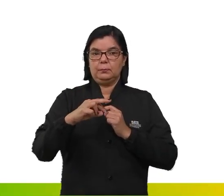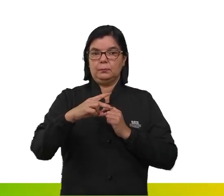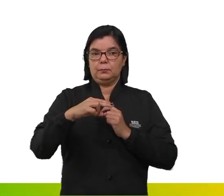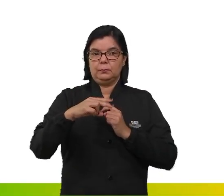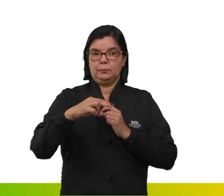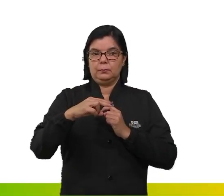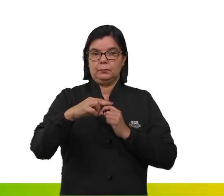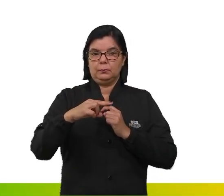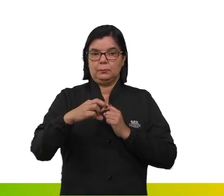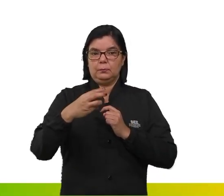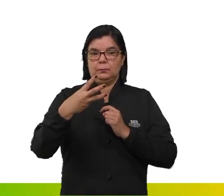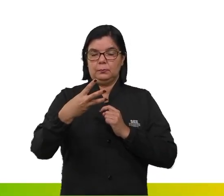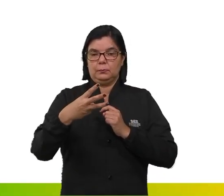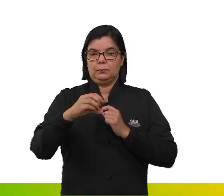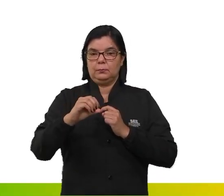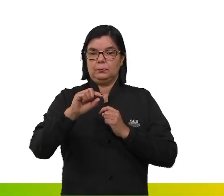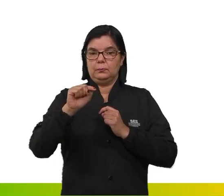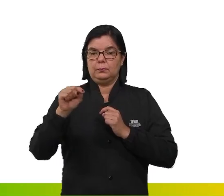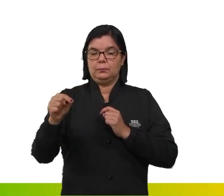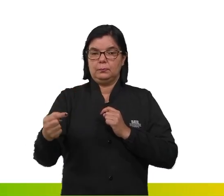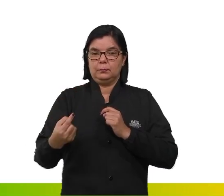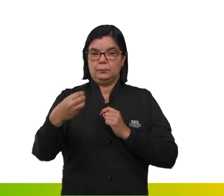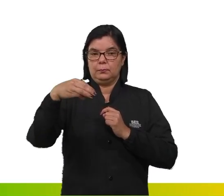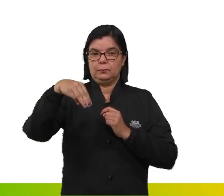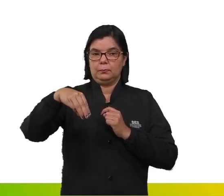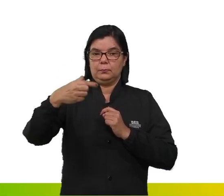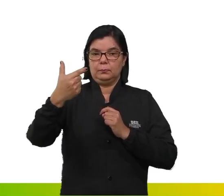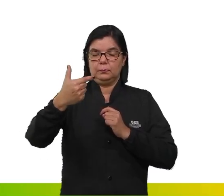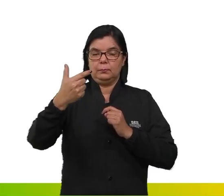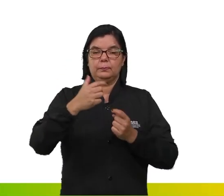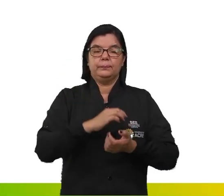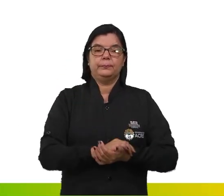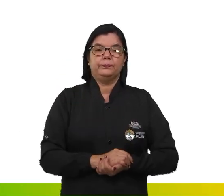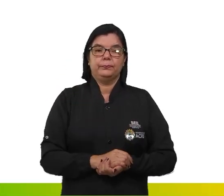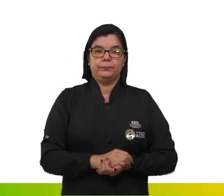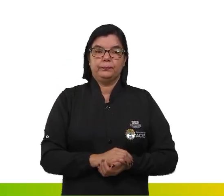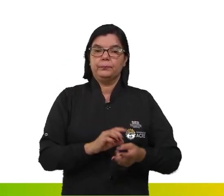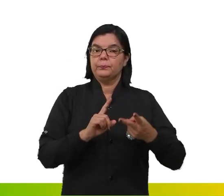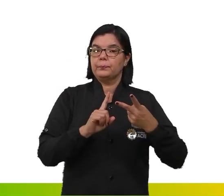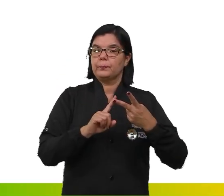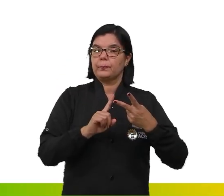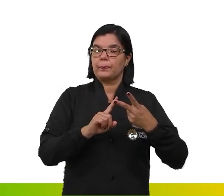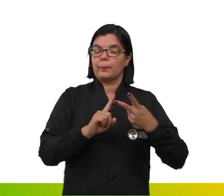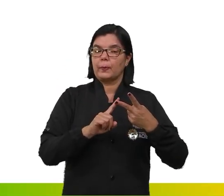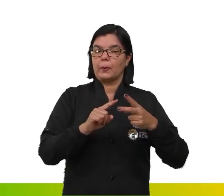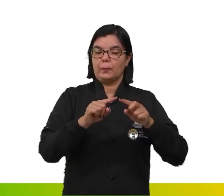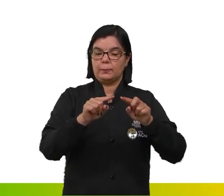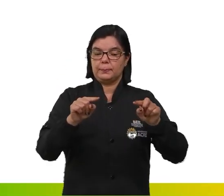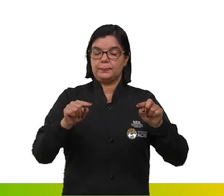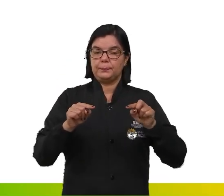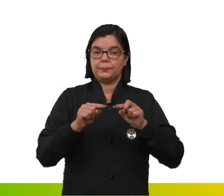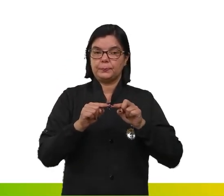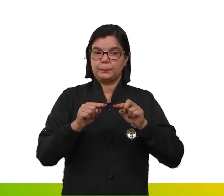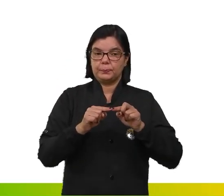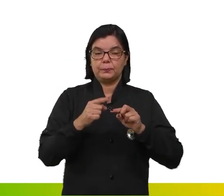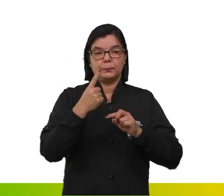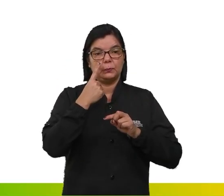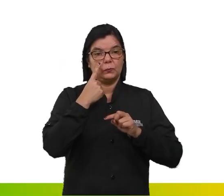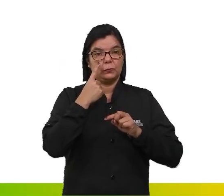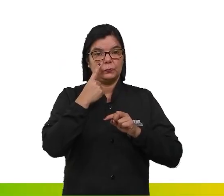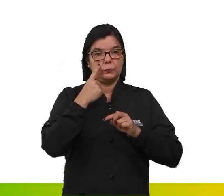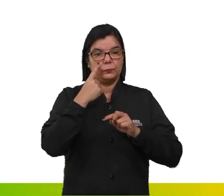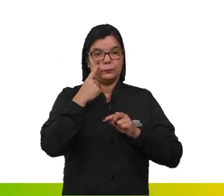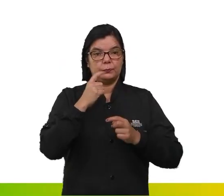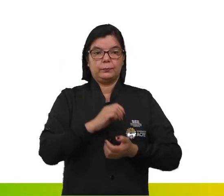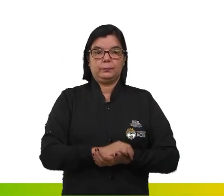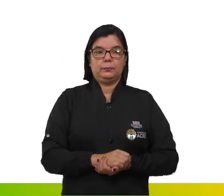aqui 30.000 metros quadrados. O segundo terreno, agora eu vou olhar para